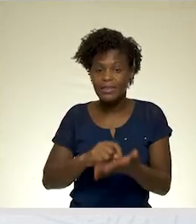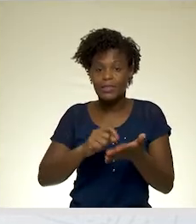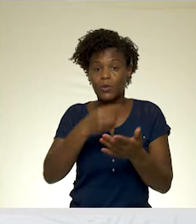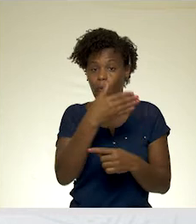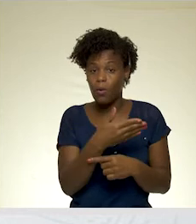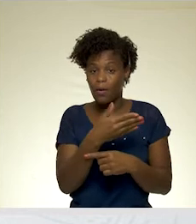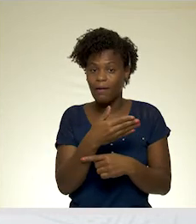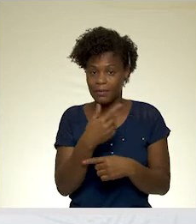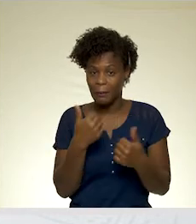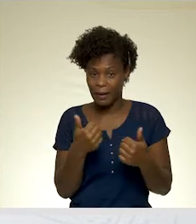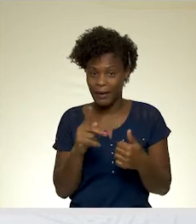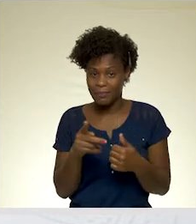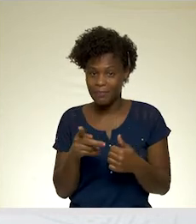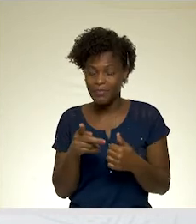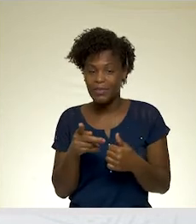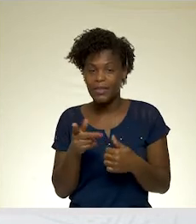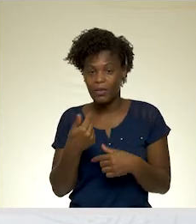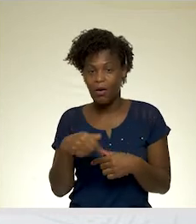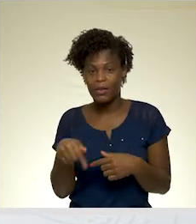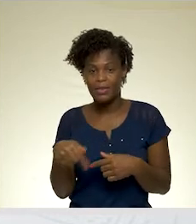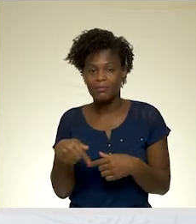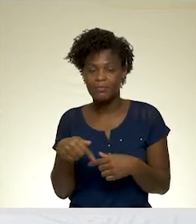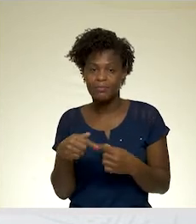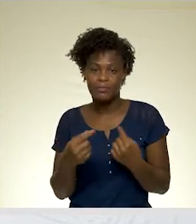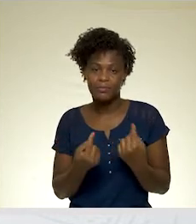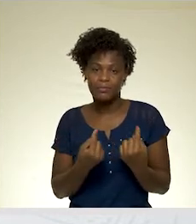do exercício 1, certo? Temos aqui,